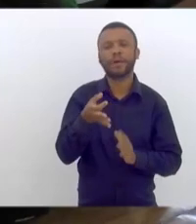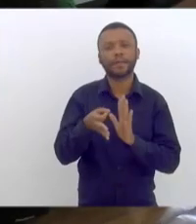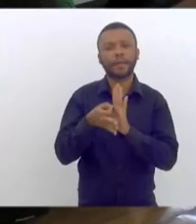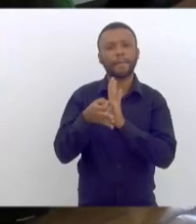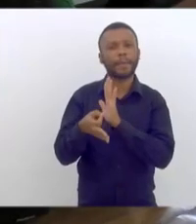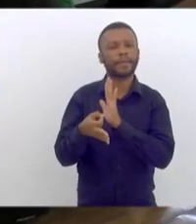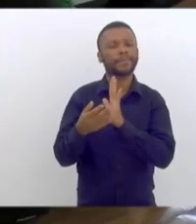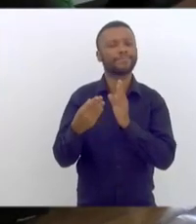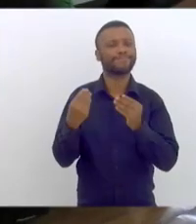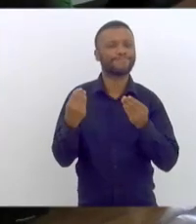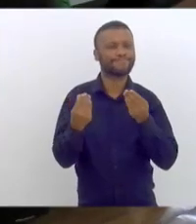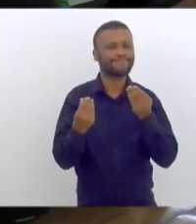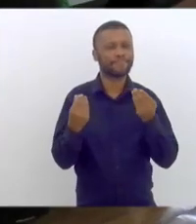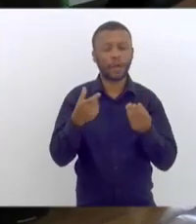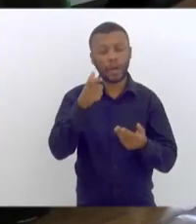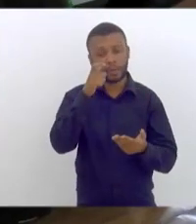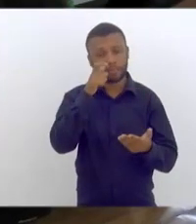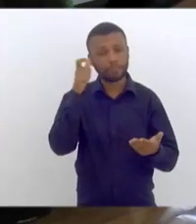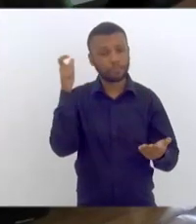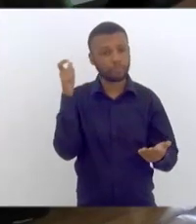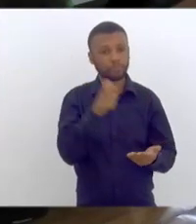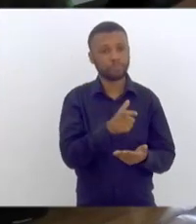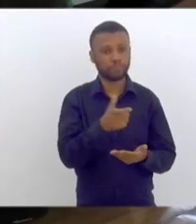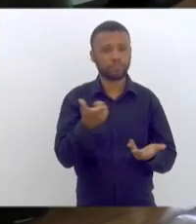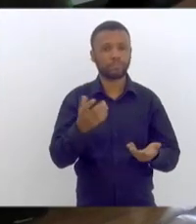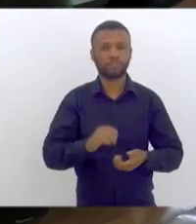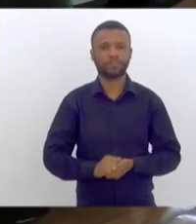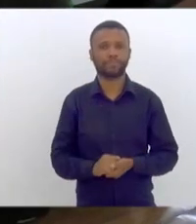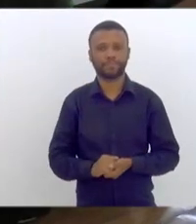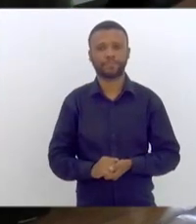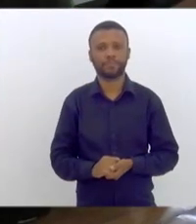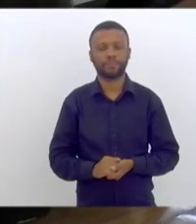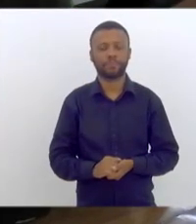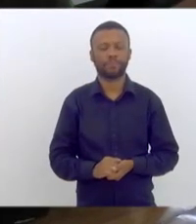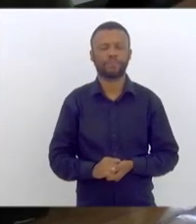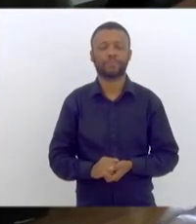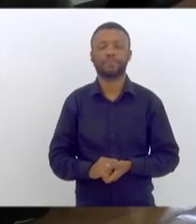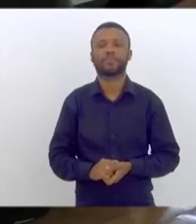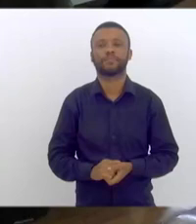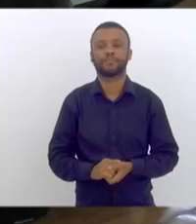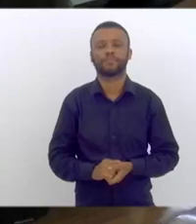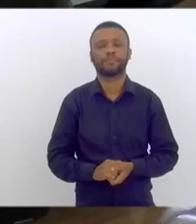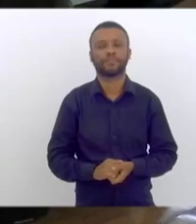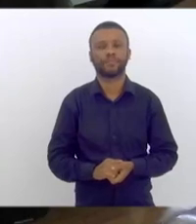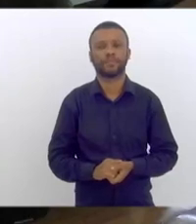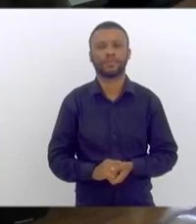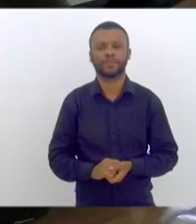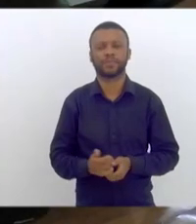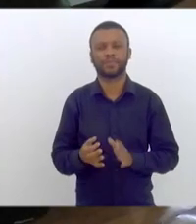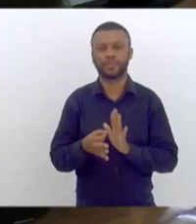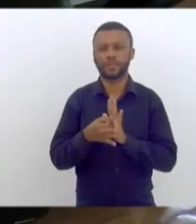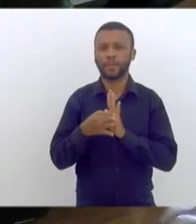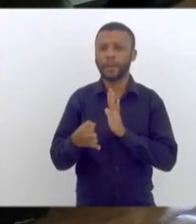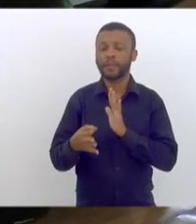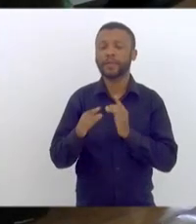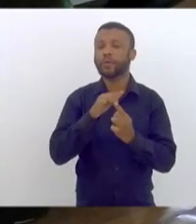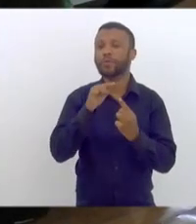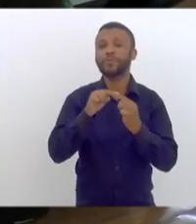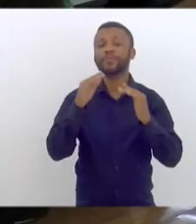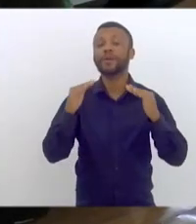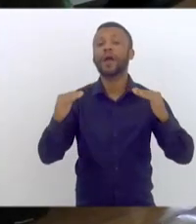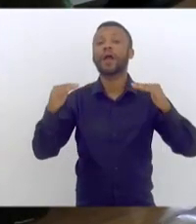extremamente interessante absolutamente interessante que é uma emenda de equidade